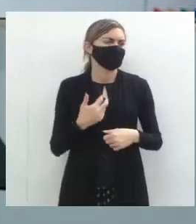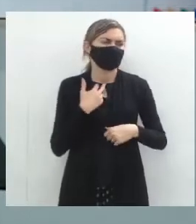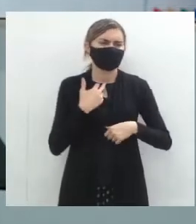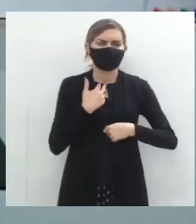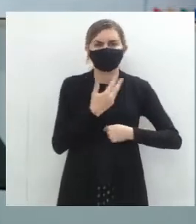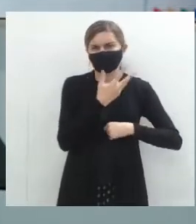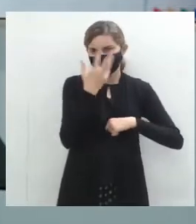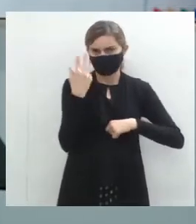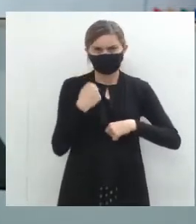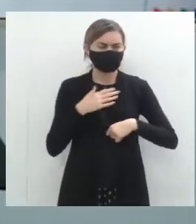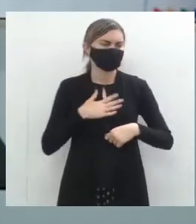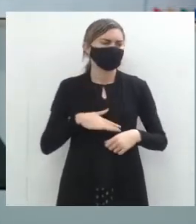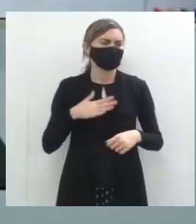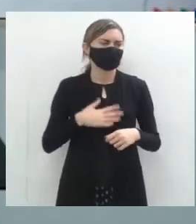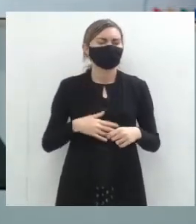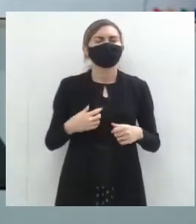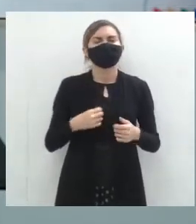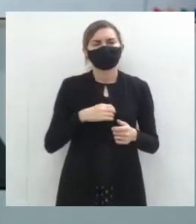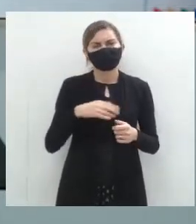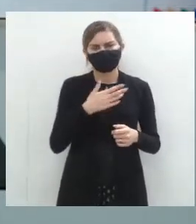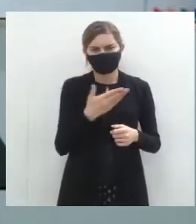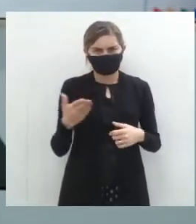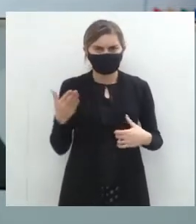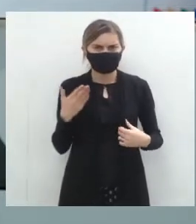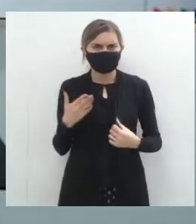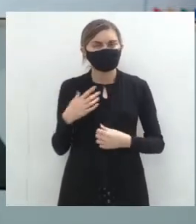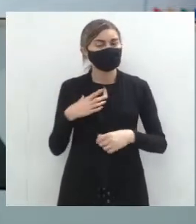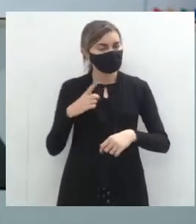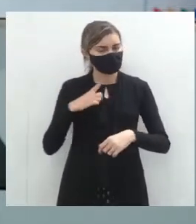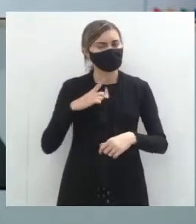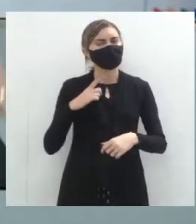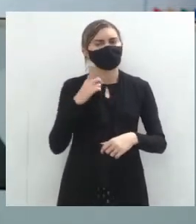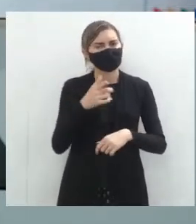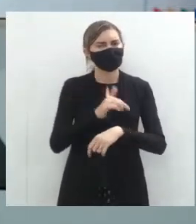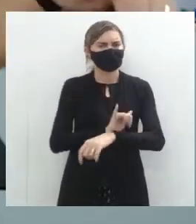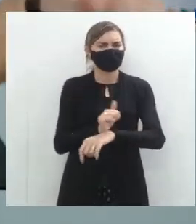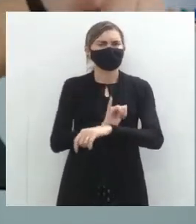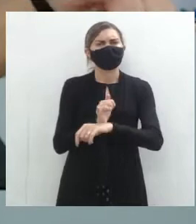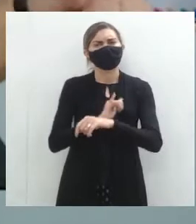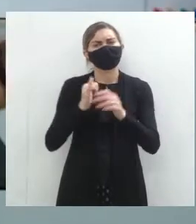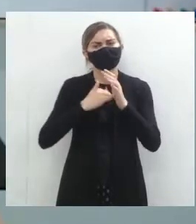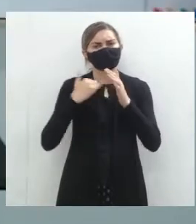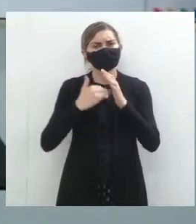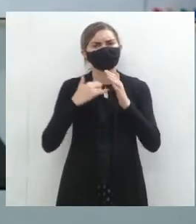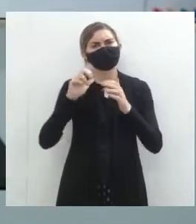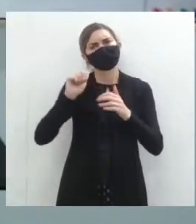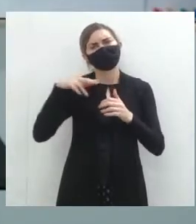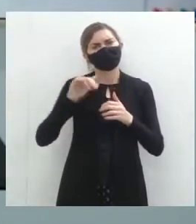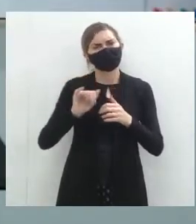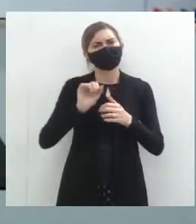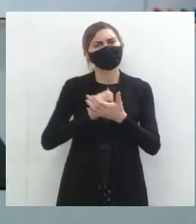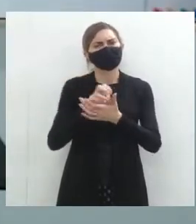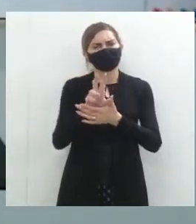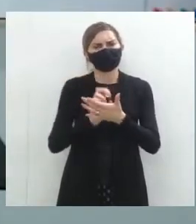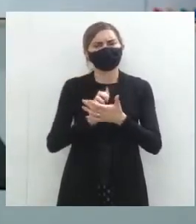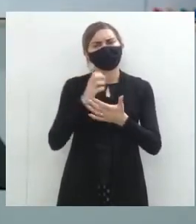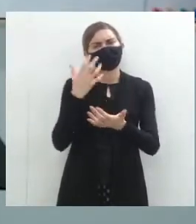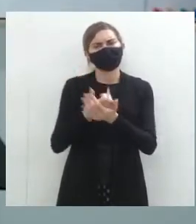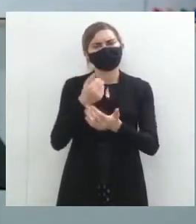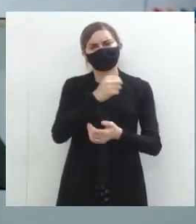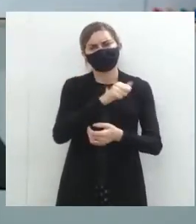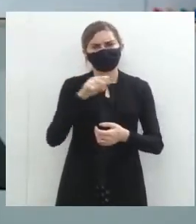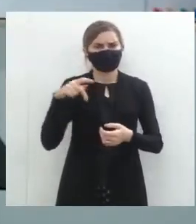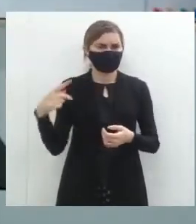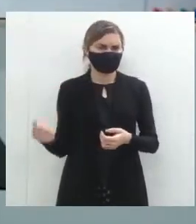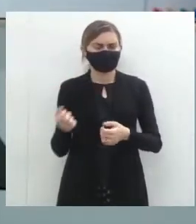esquecer disso, tranquilo? Então, ó, ei menino, não é pra mim. Tem que ir lá no YouTube, se inscreve no canal do EducaPE e baixa o aplicativo Conecta Aí para não